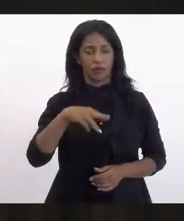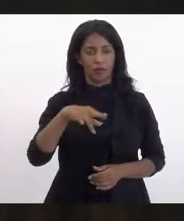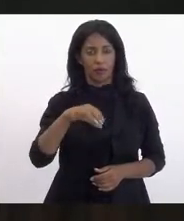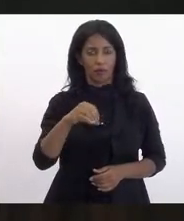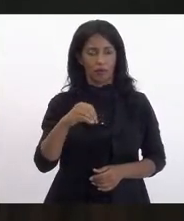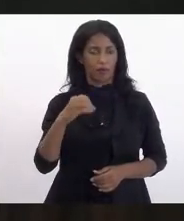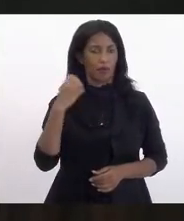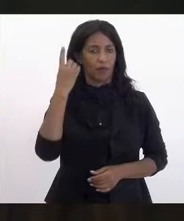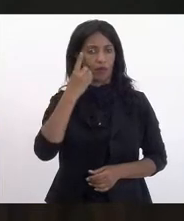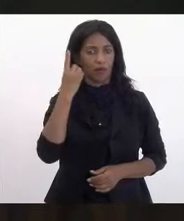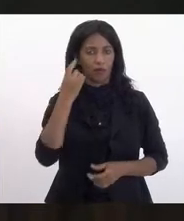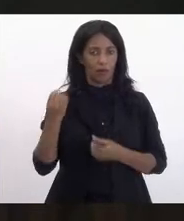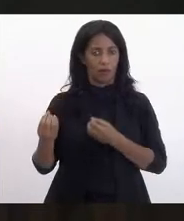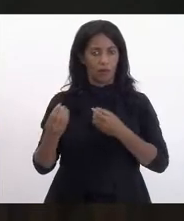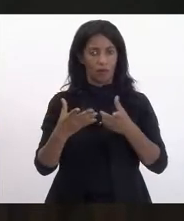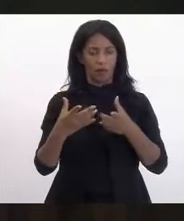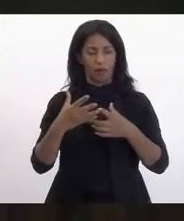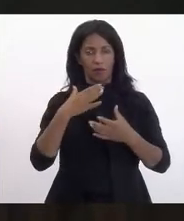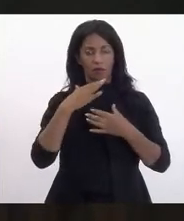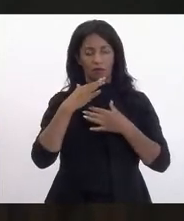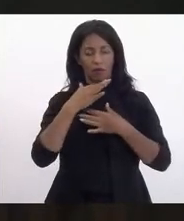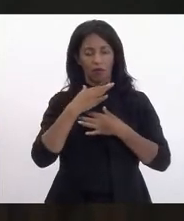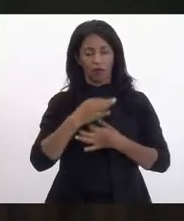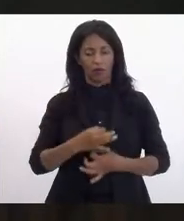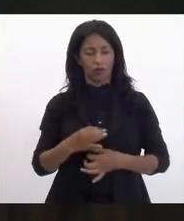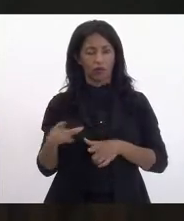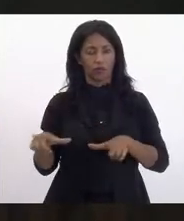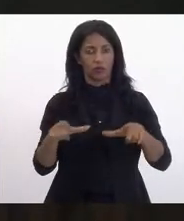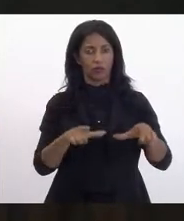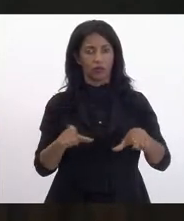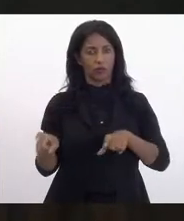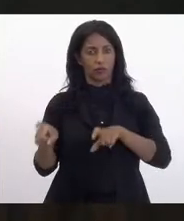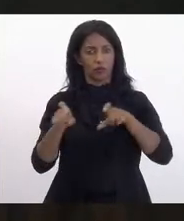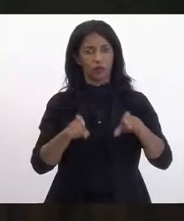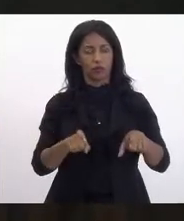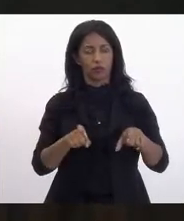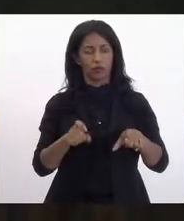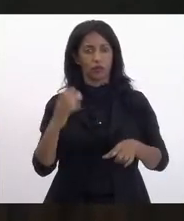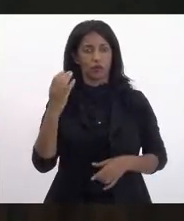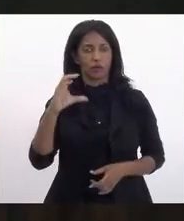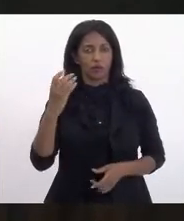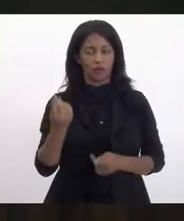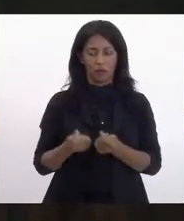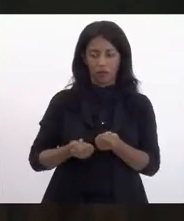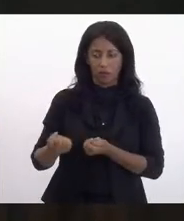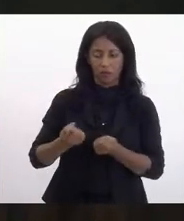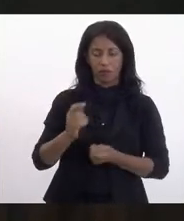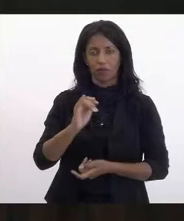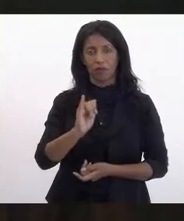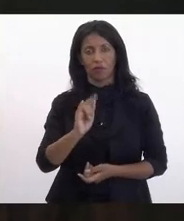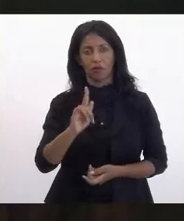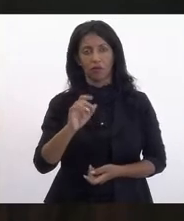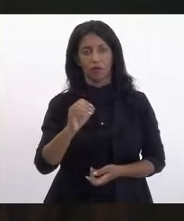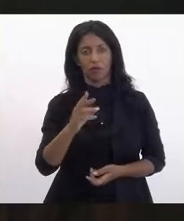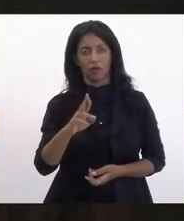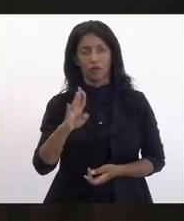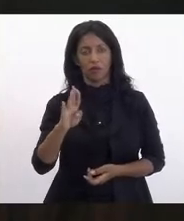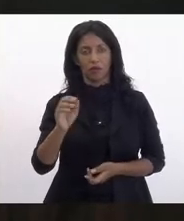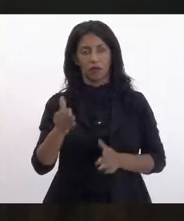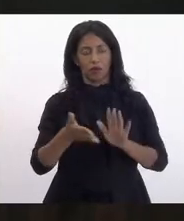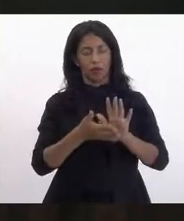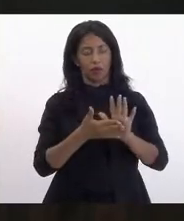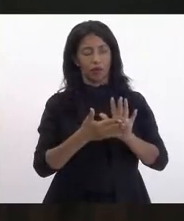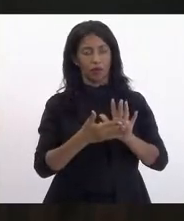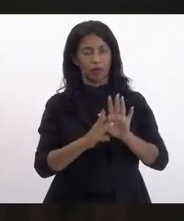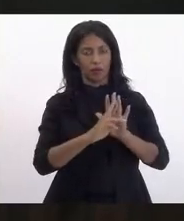Abraão, que concede o título benemérito do Estado do Rio de Janeiro ao ilustríssimo cientista econômico Igor Barbosa Oliveira. Parecer da Comissão de